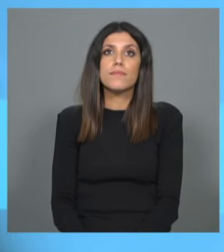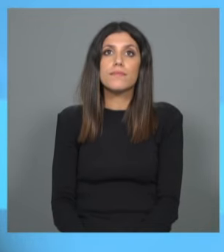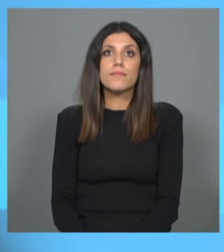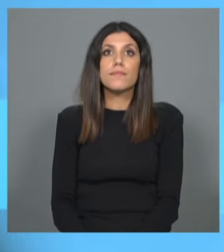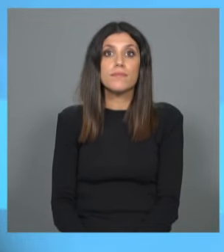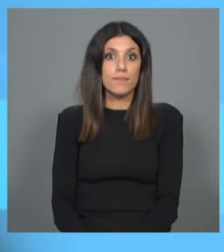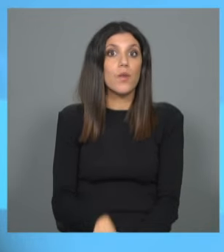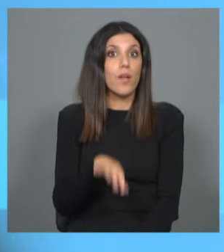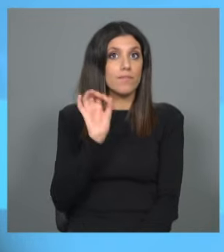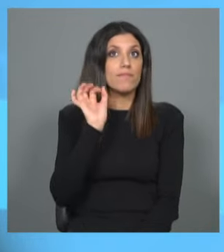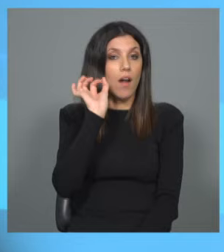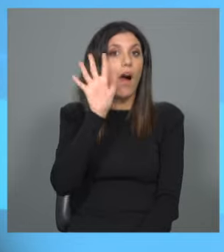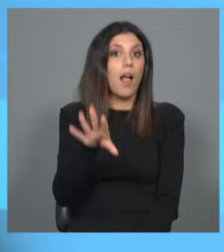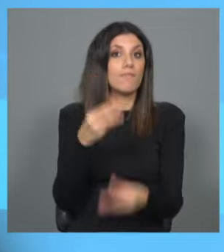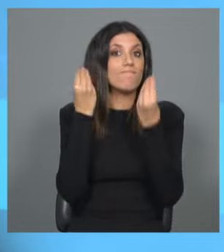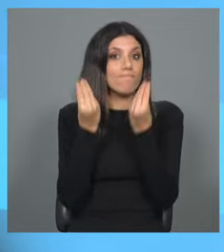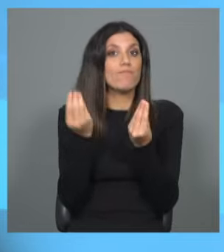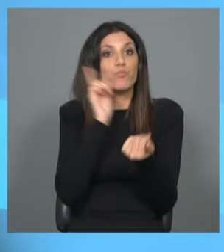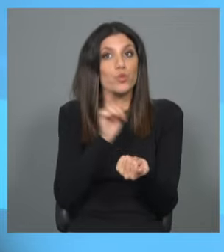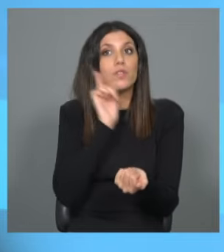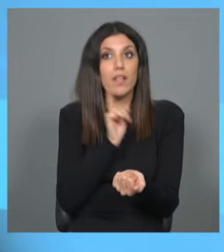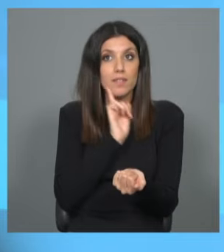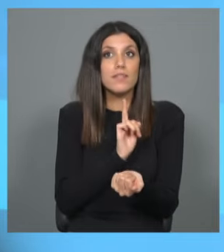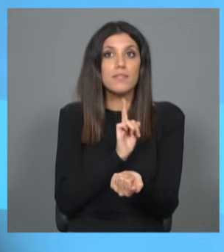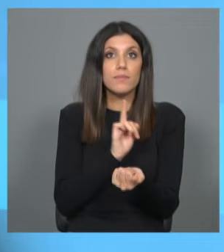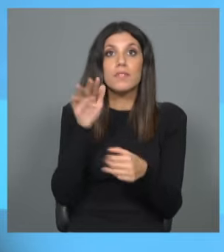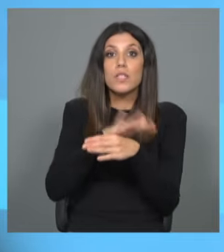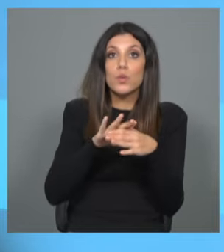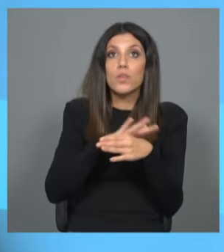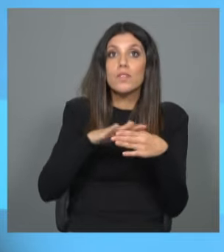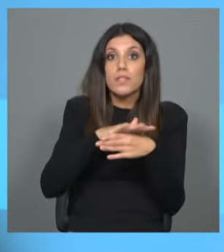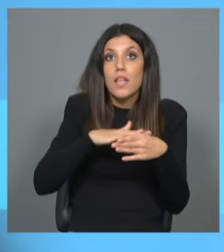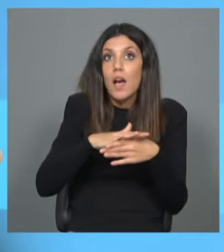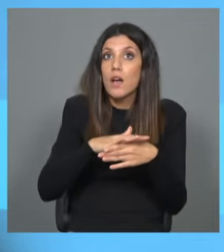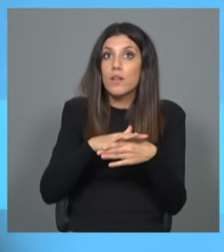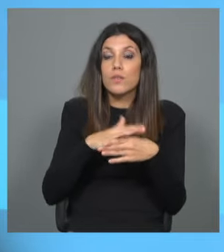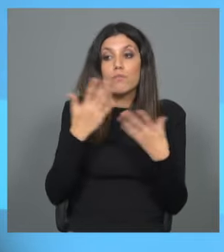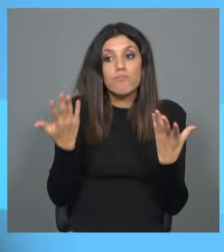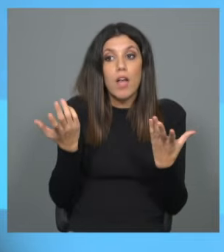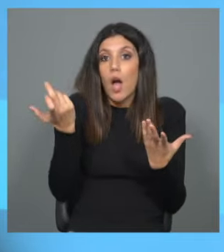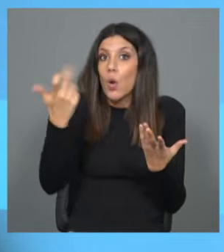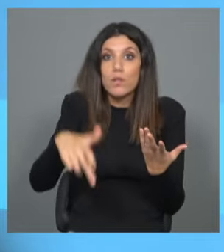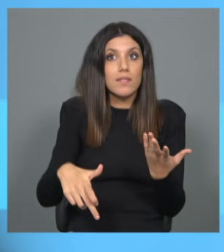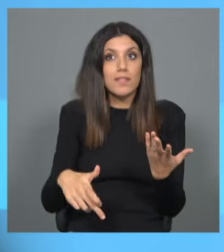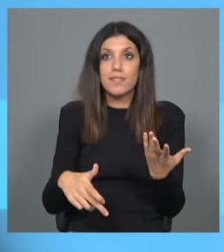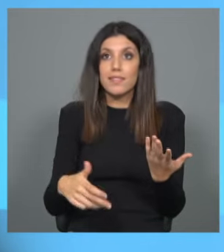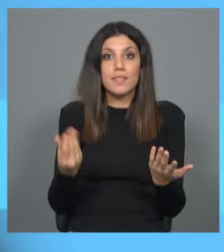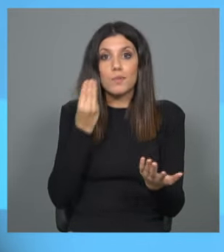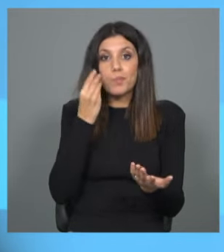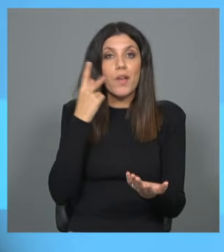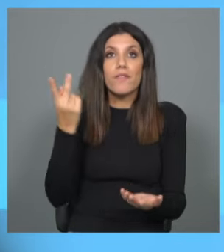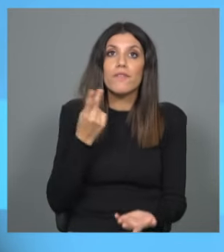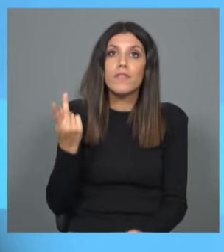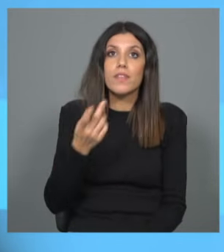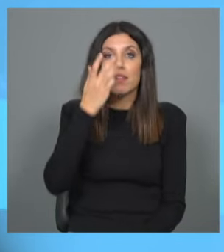grande indicação que é necessário dar, porque são situações que nós passamos, mais tarde ou mais cedo, passamos por elas. E daí que